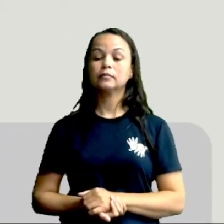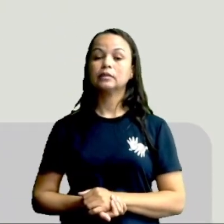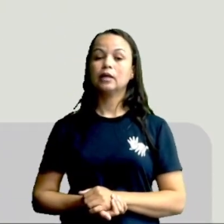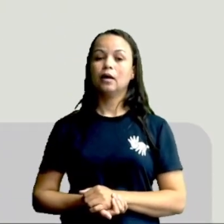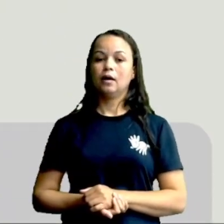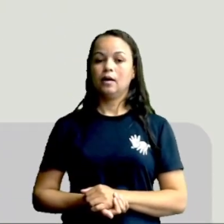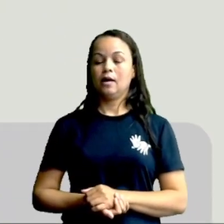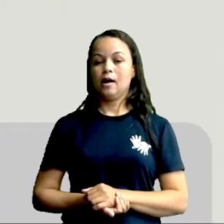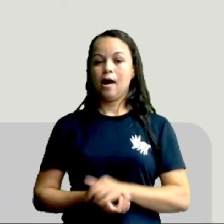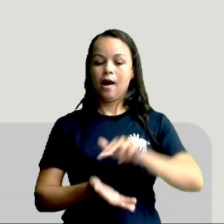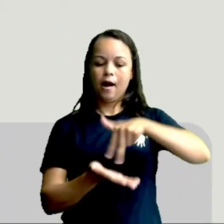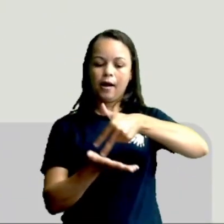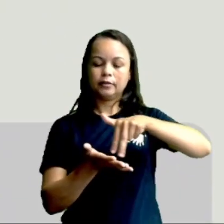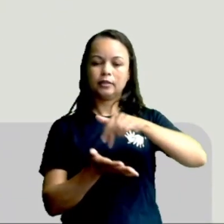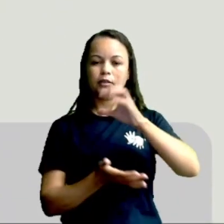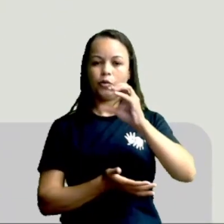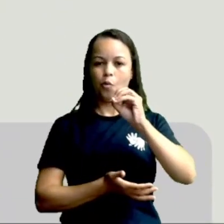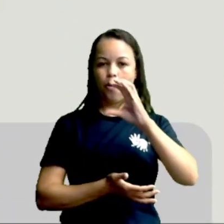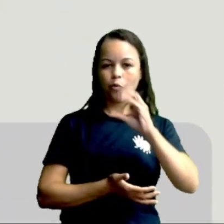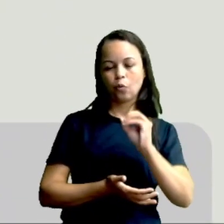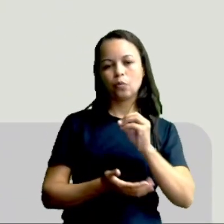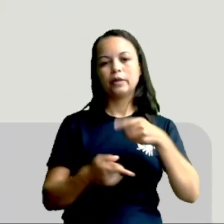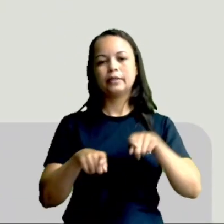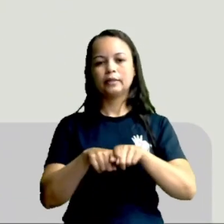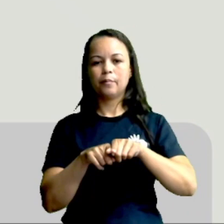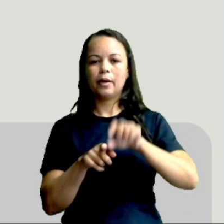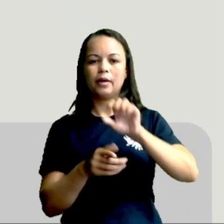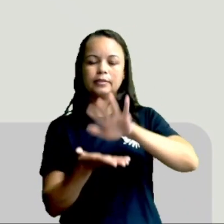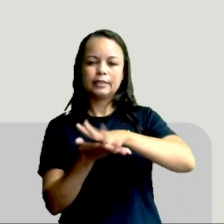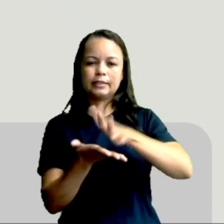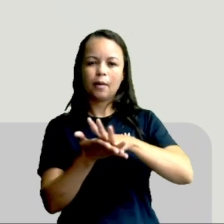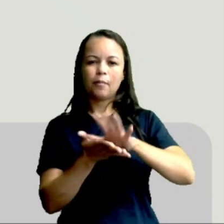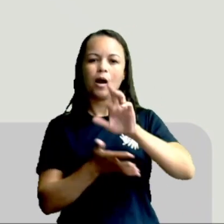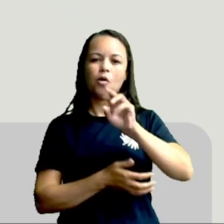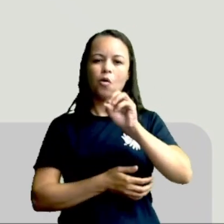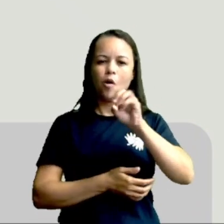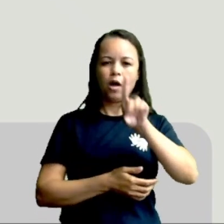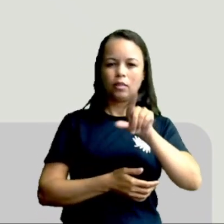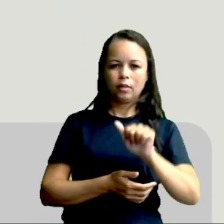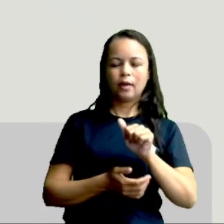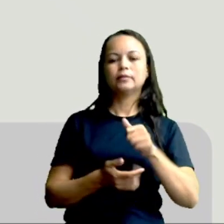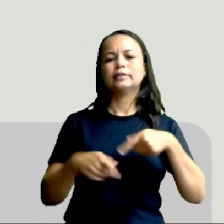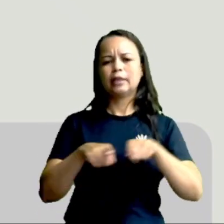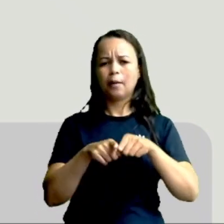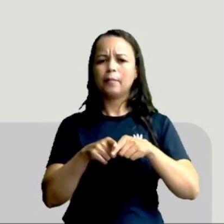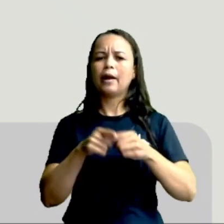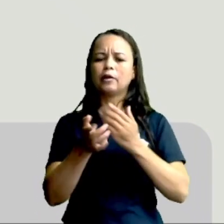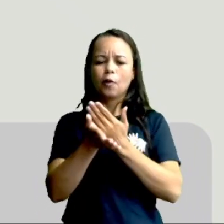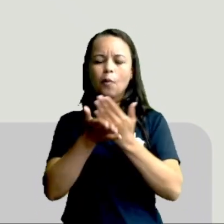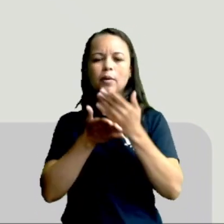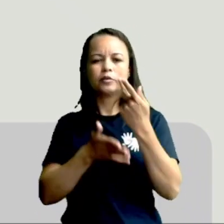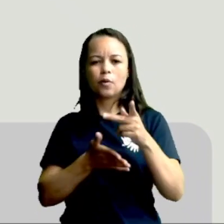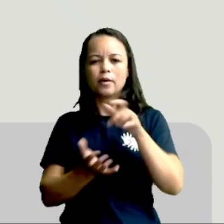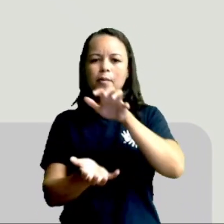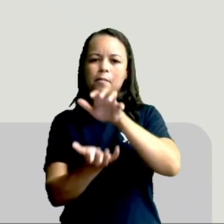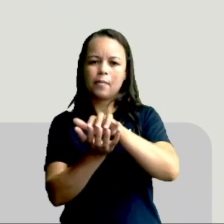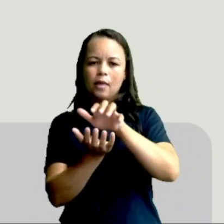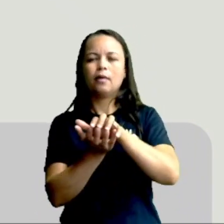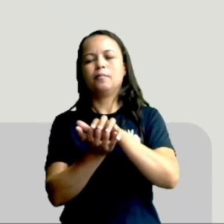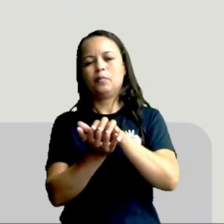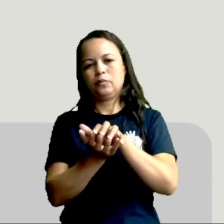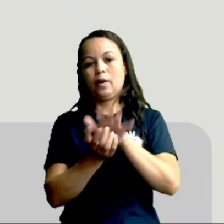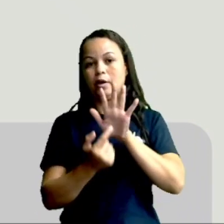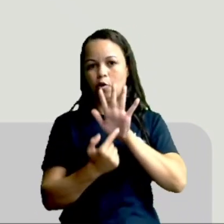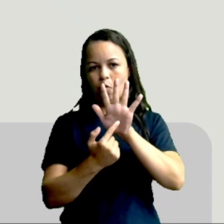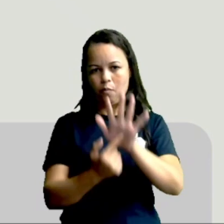A dança de coco e o samba de roda também são danças de origem pernambucana. E aí eu trouxe para